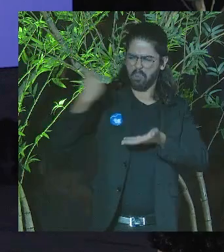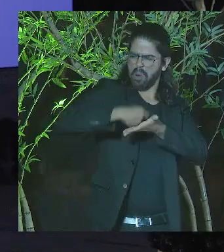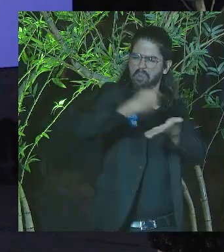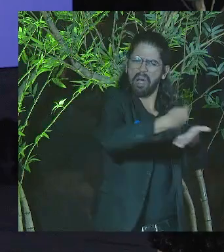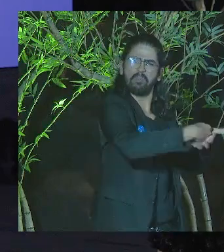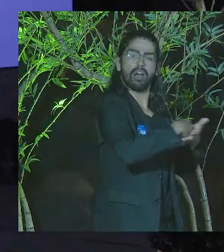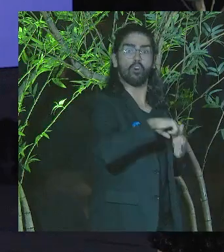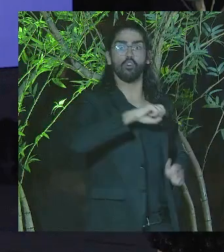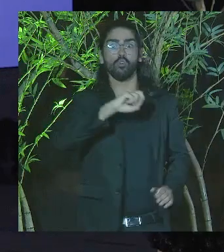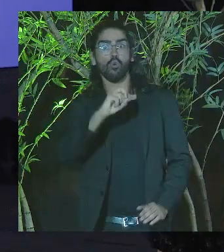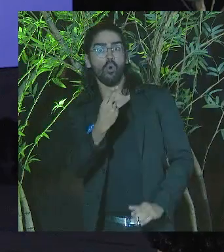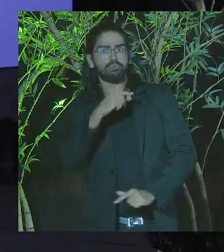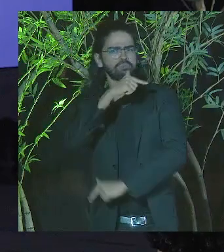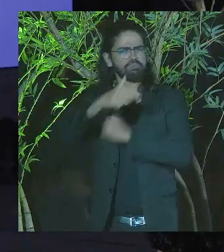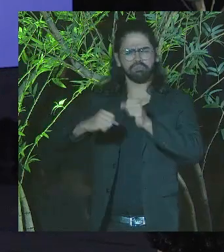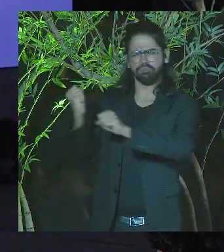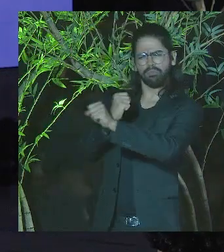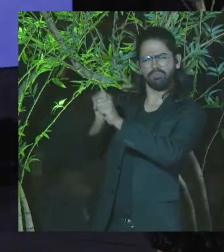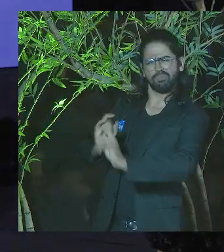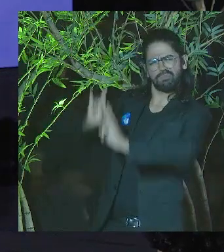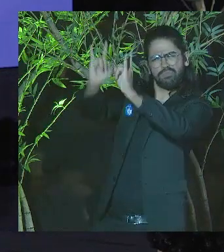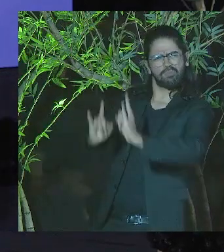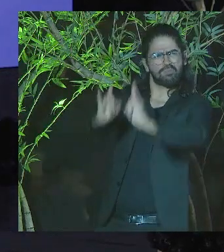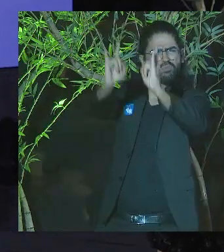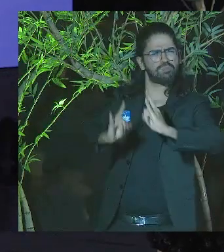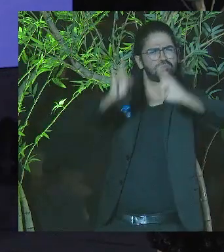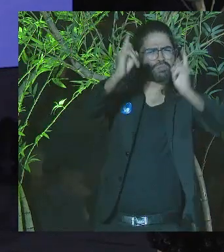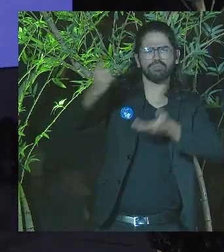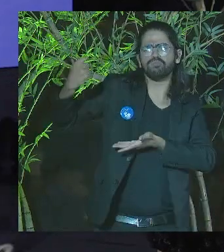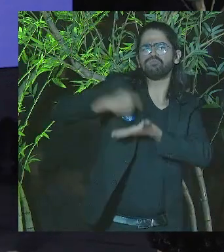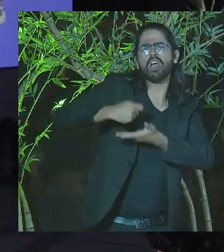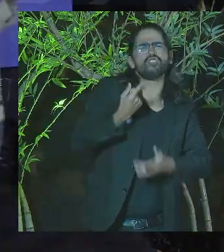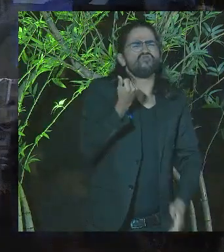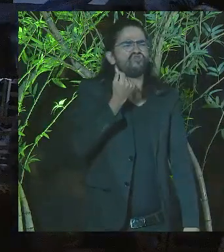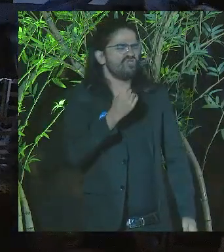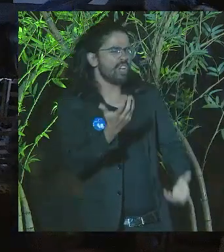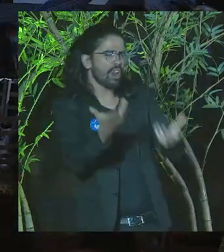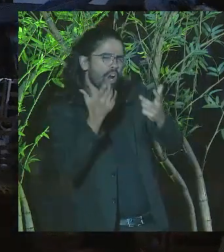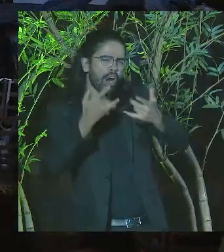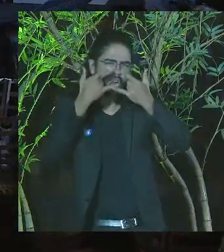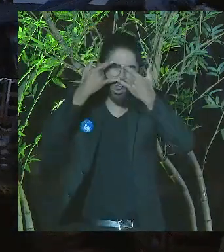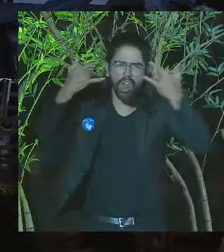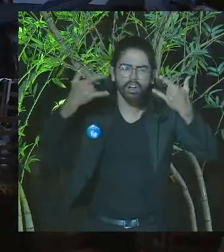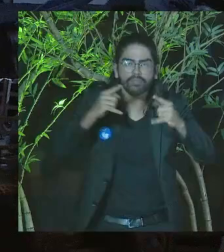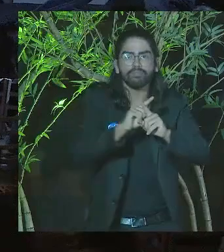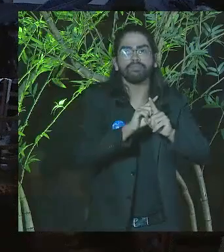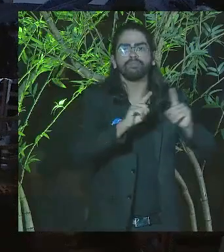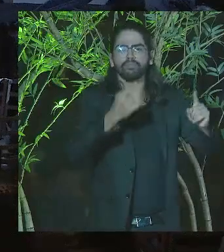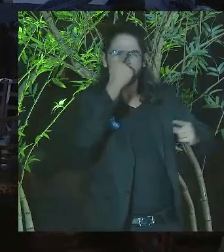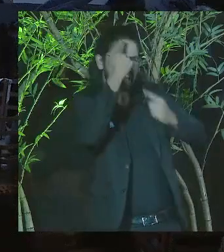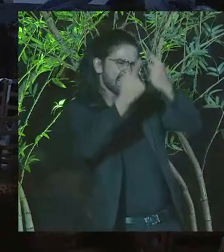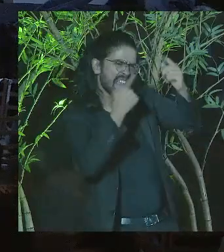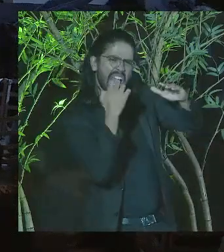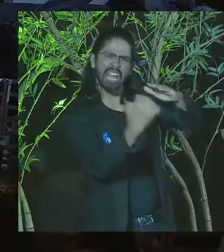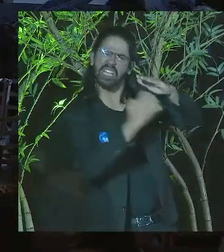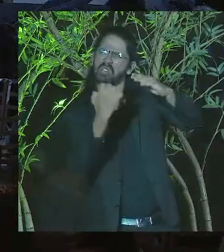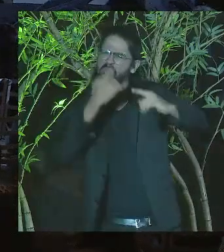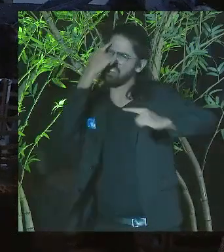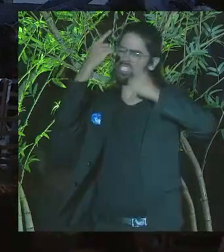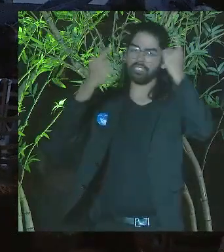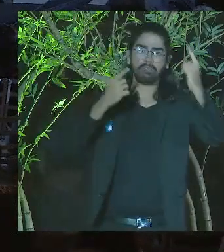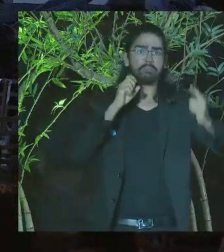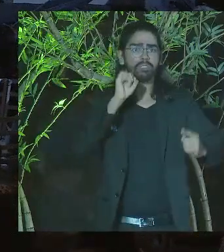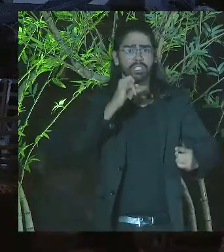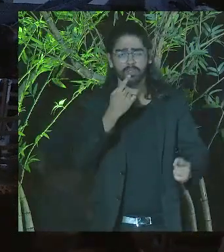de prédio aqui para poder lucrar um pouquinho mais. Você podia pensar em uma série de empreendimentos, se você tiver uma conexão